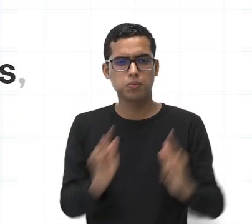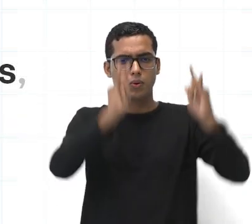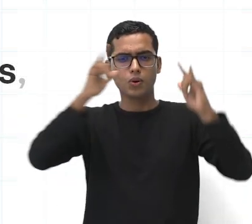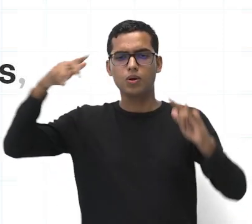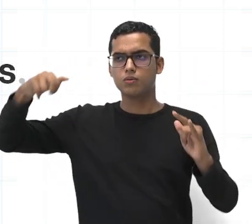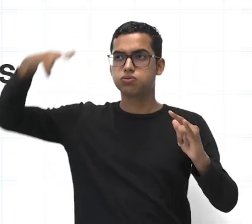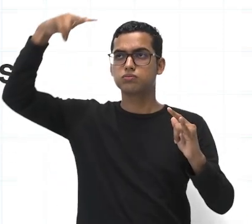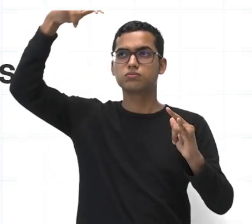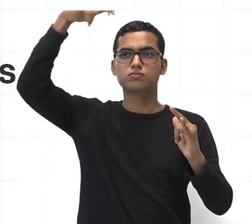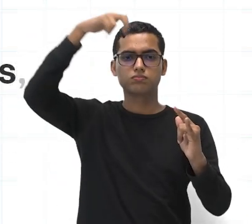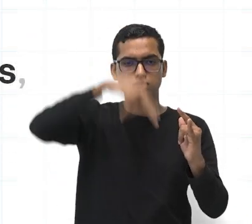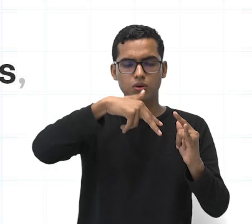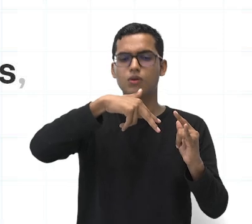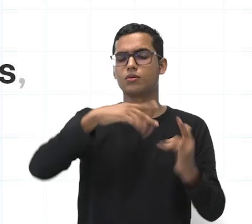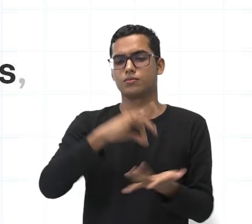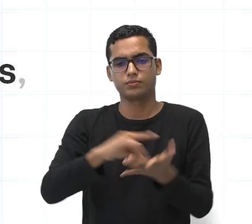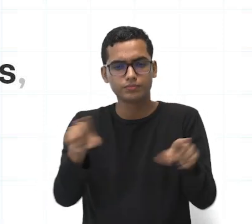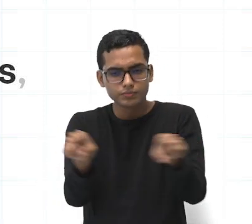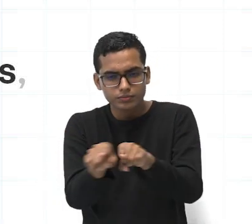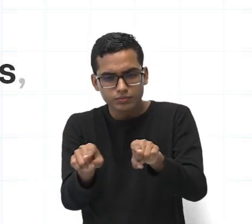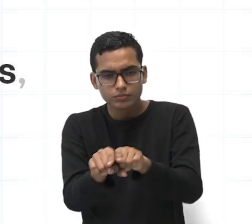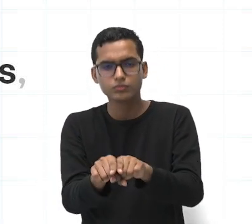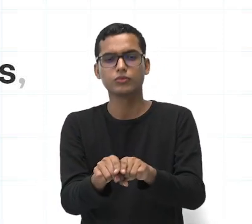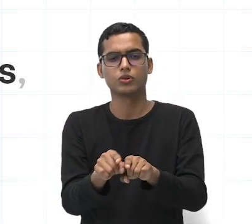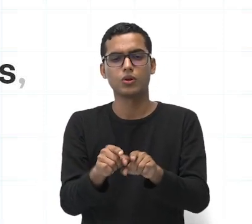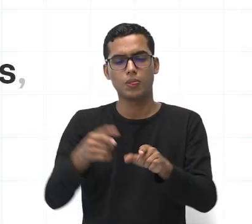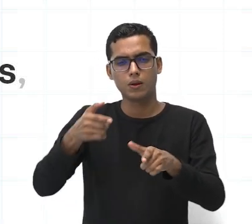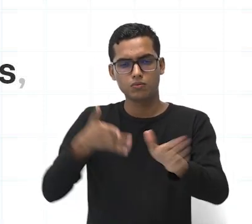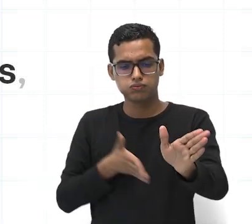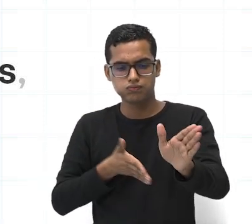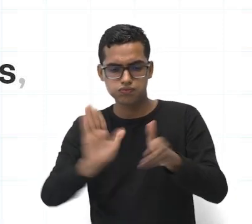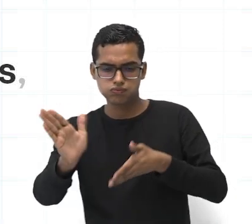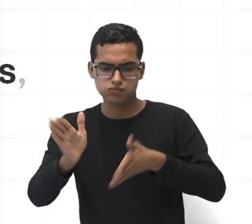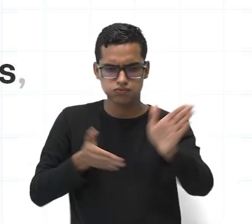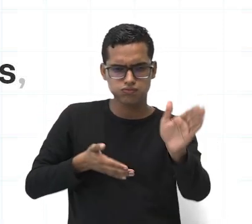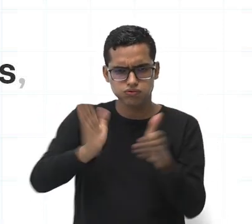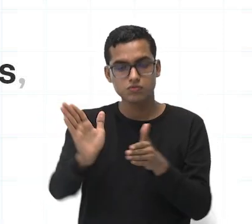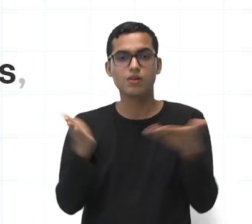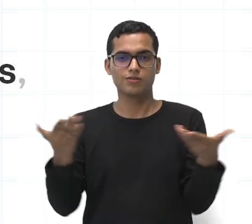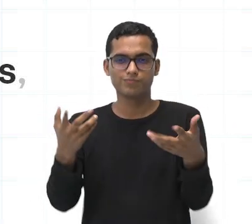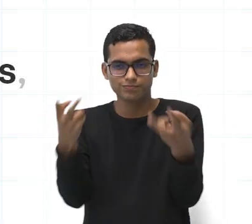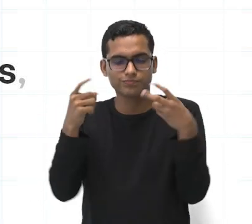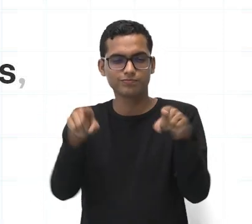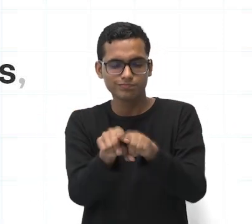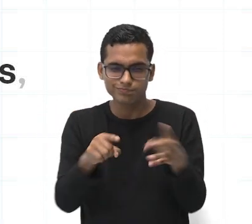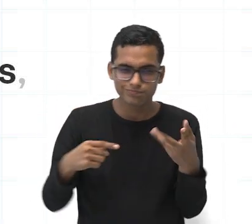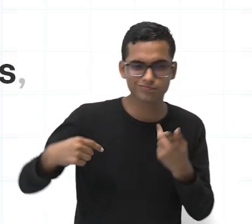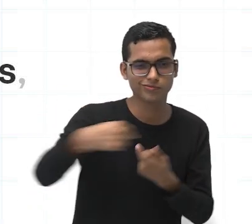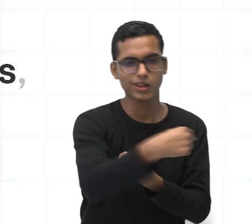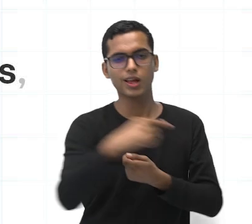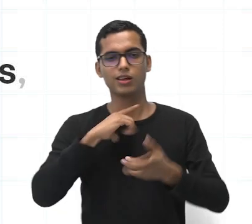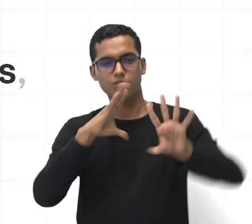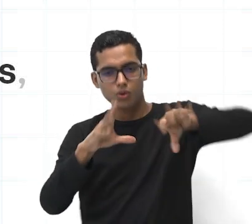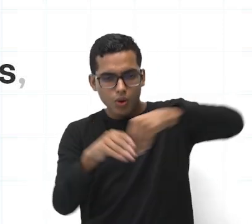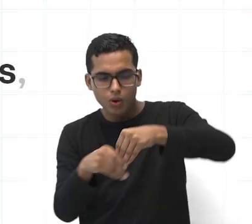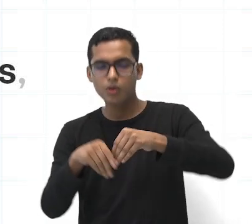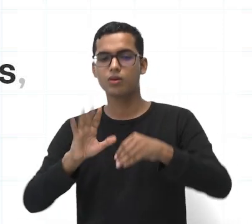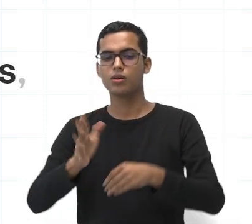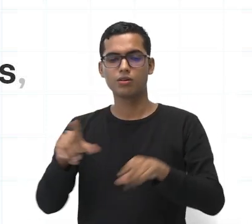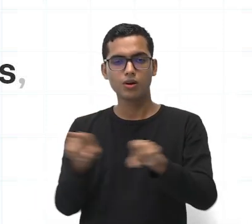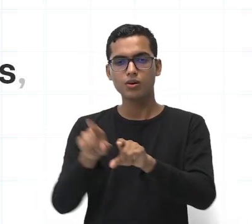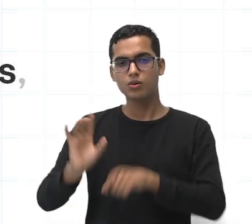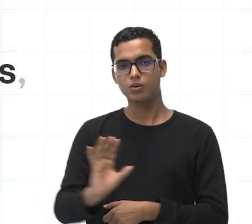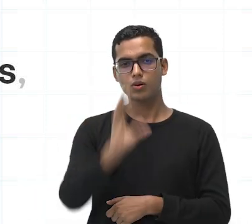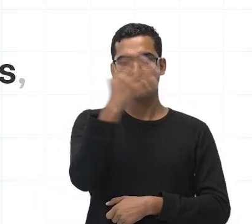já observa no meio urbano, elas foram trazidas ali a partir da observação daquelas que já ocorrem no